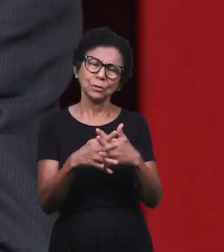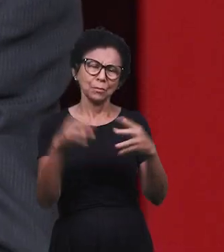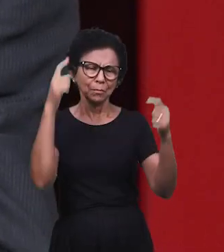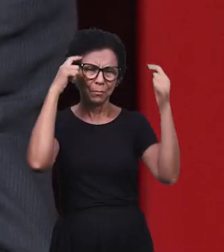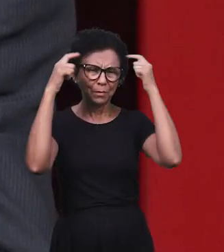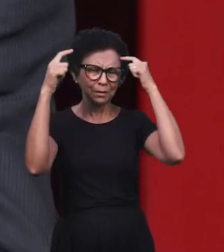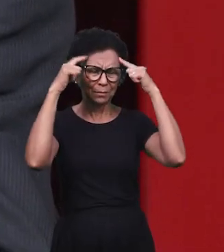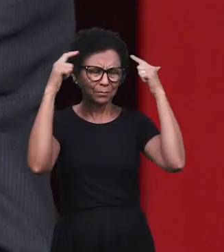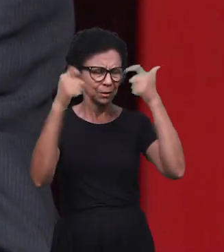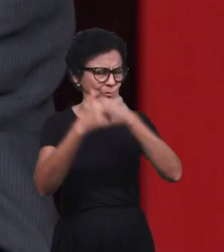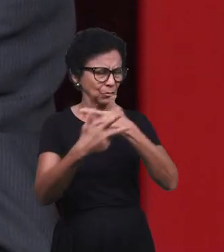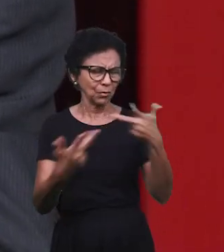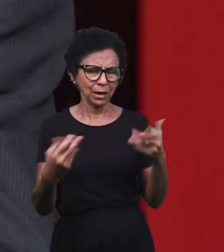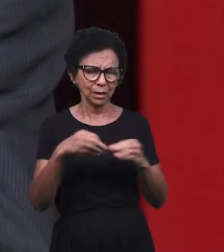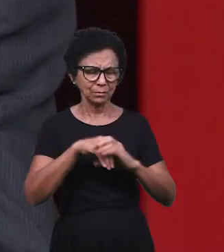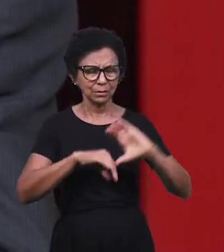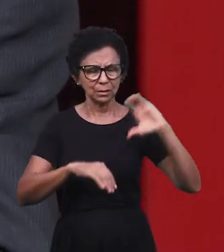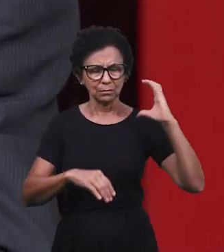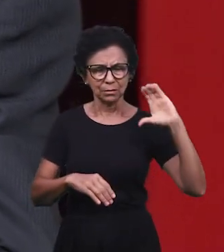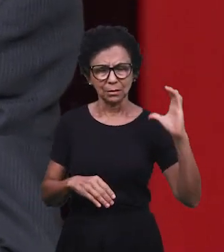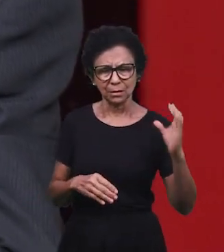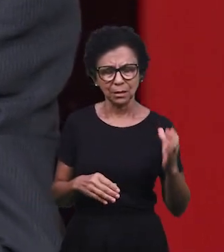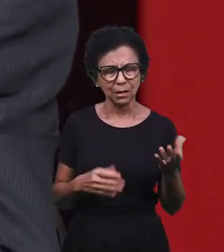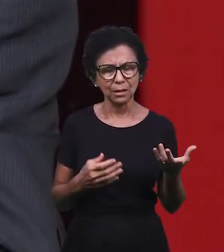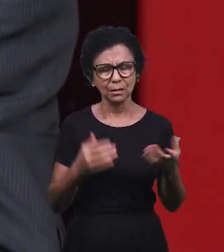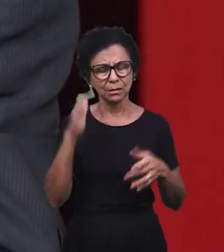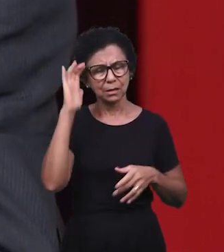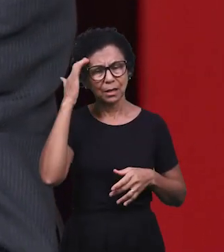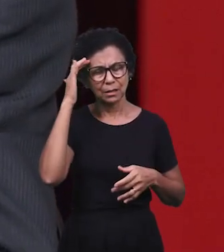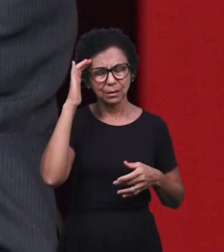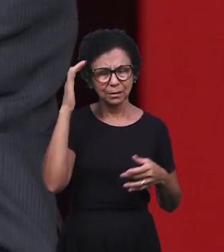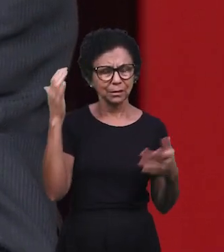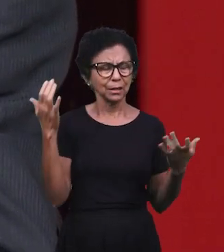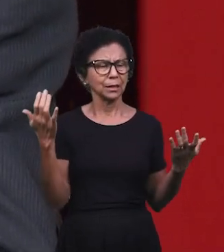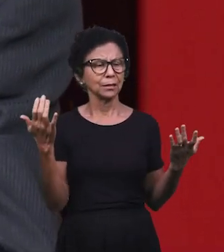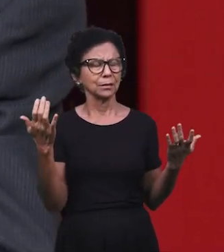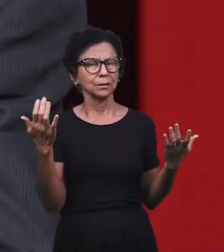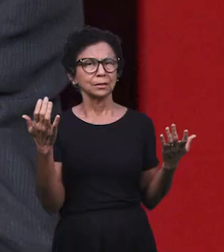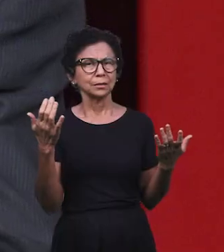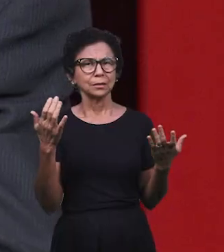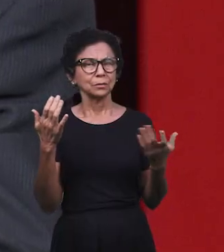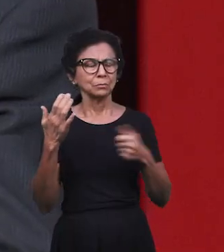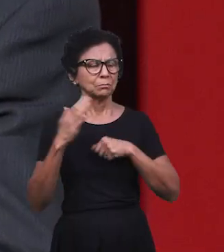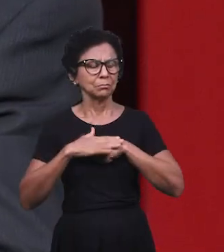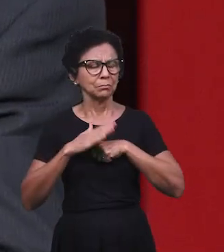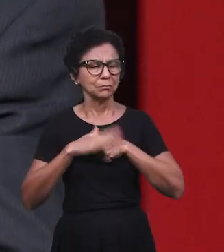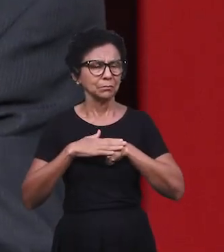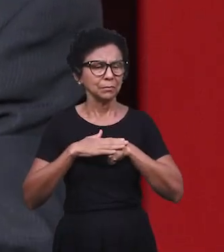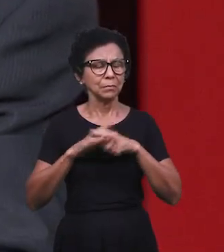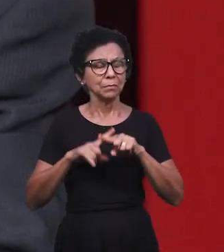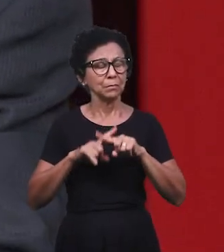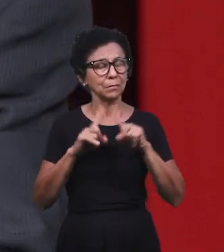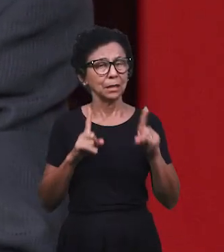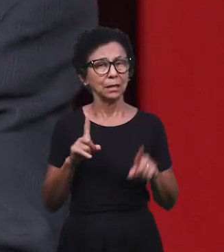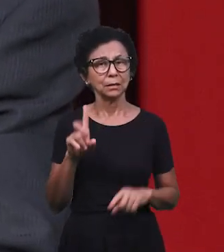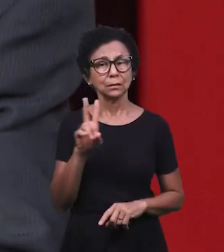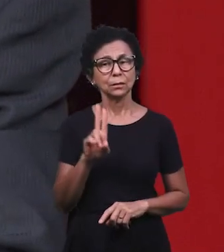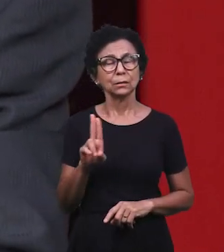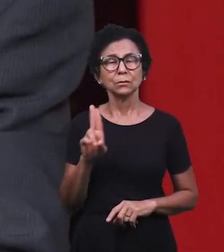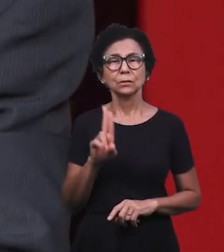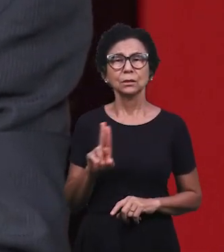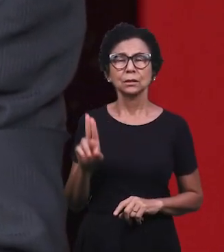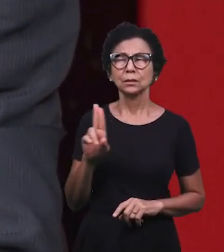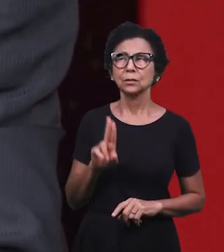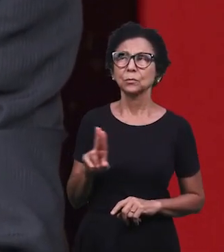própria ciência, dentro daquilo que ele entende, aquilo que ele interpreta. Mas quando nós usamos, sim,